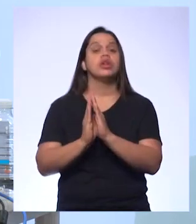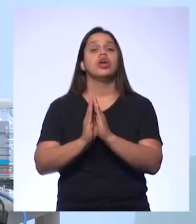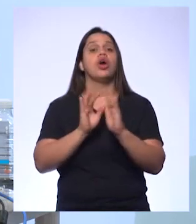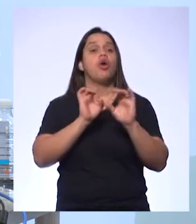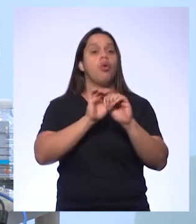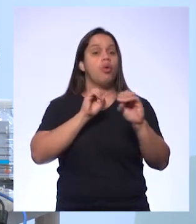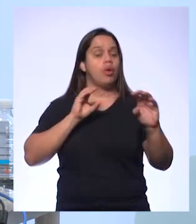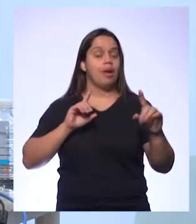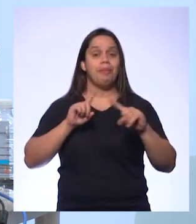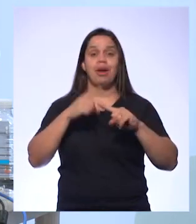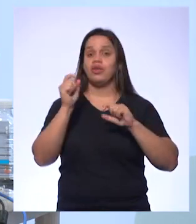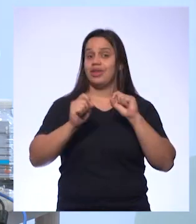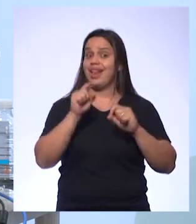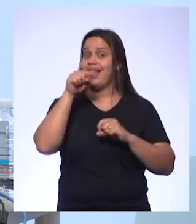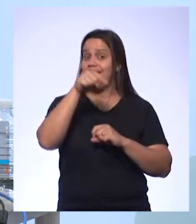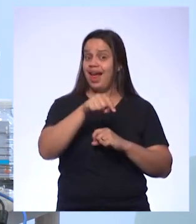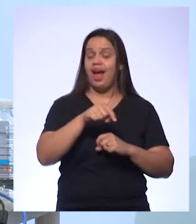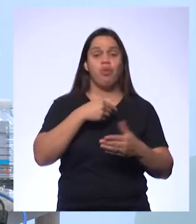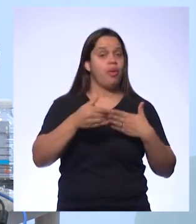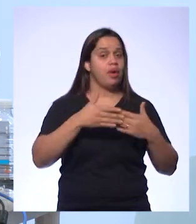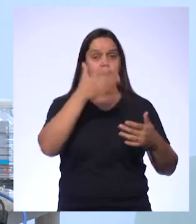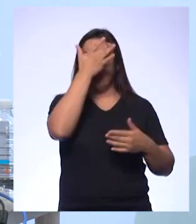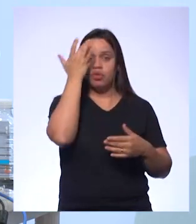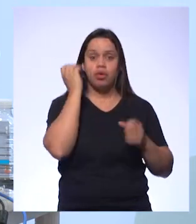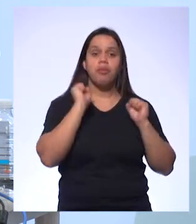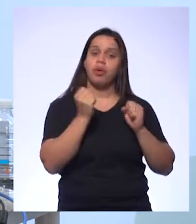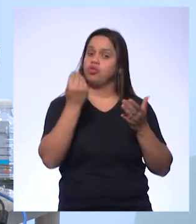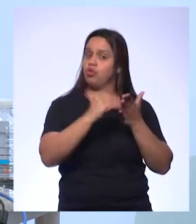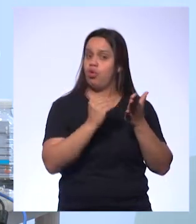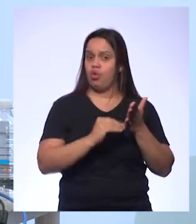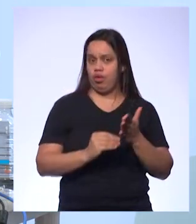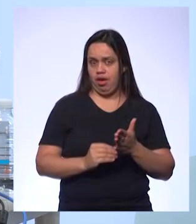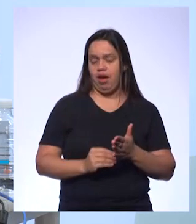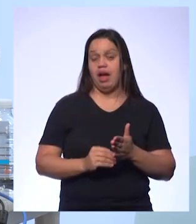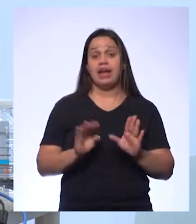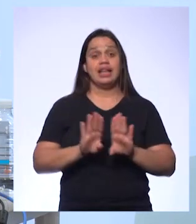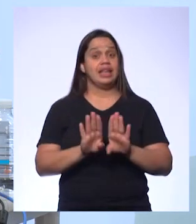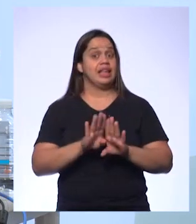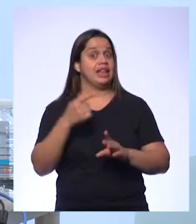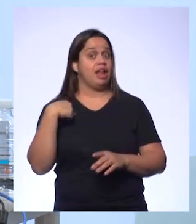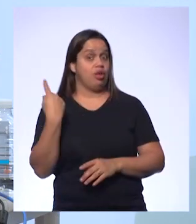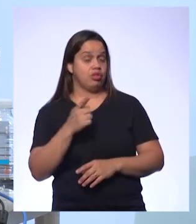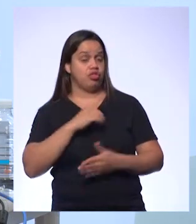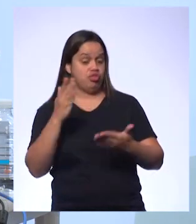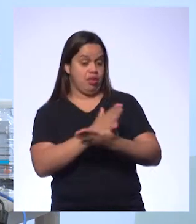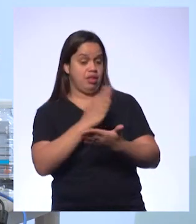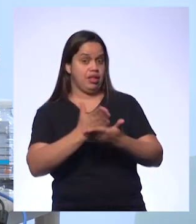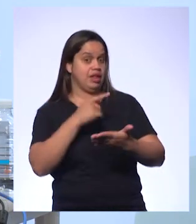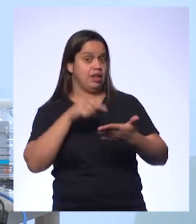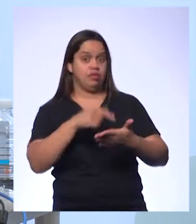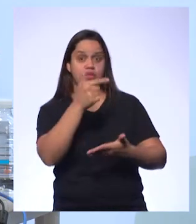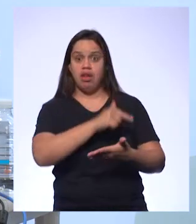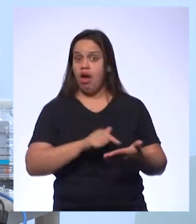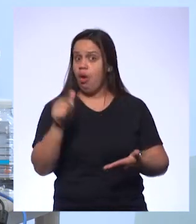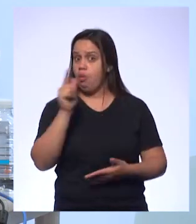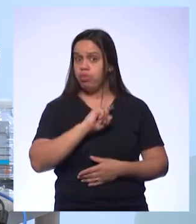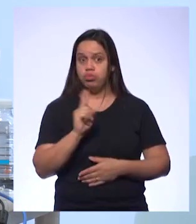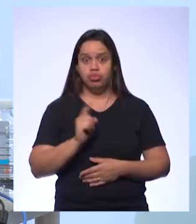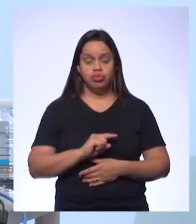pode colocar qualquer informação. Isso. Pode ir acrescentando e alterando. E na enciclopédia que a gente recebia, não. E, gente, tinha